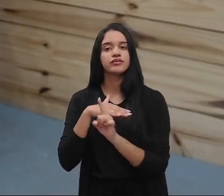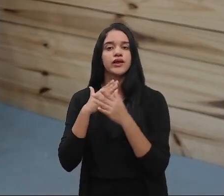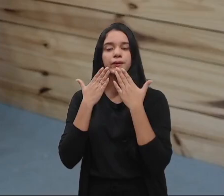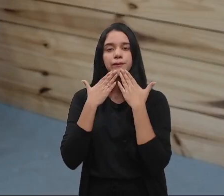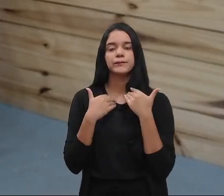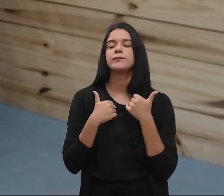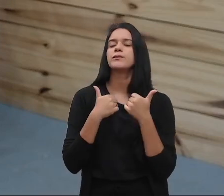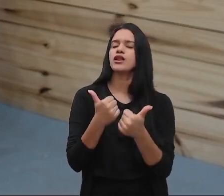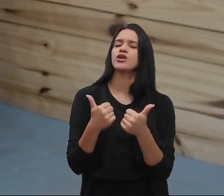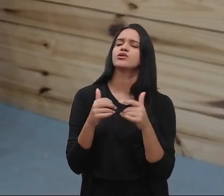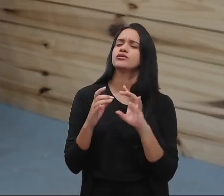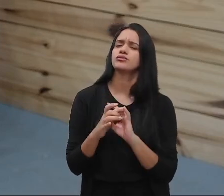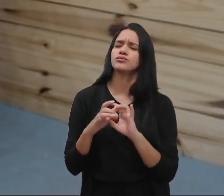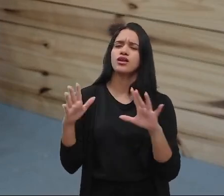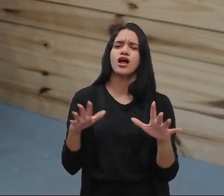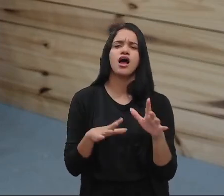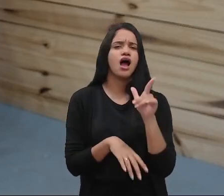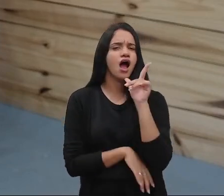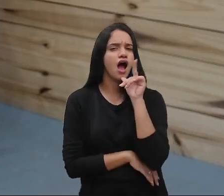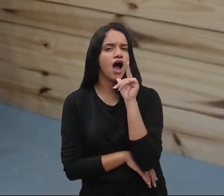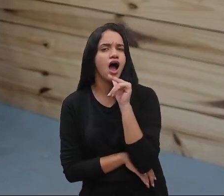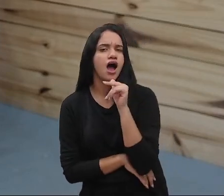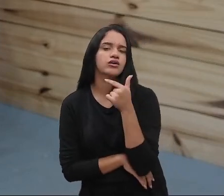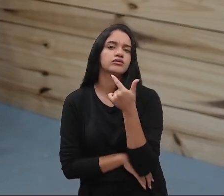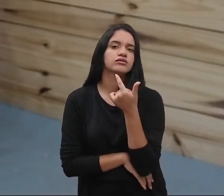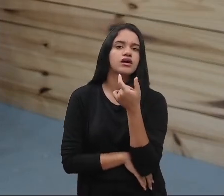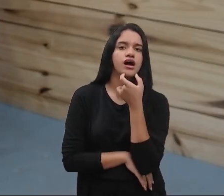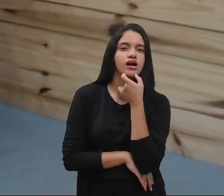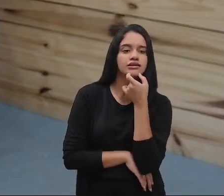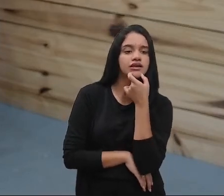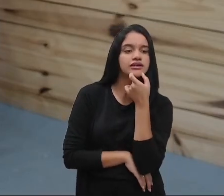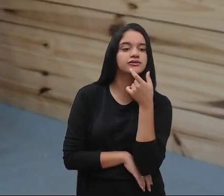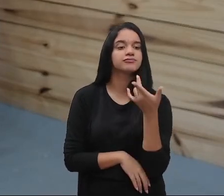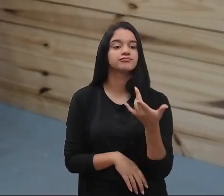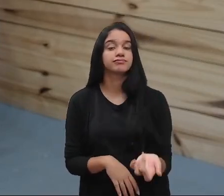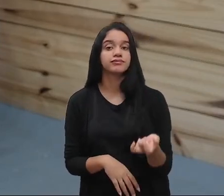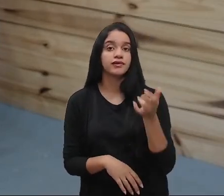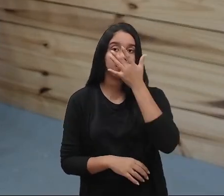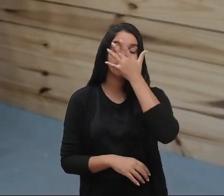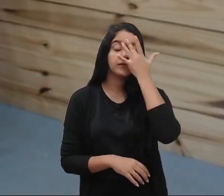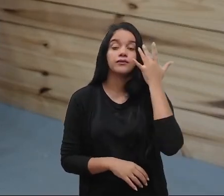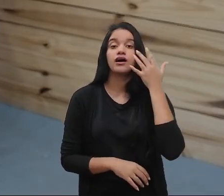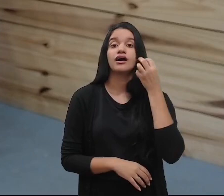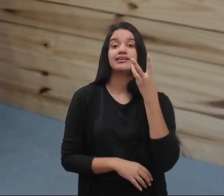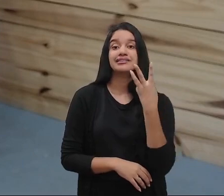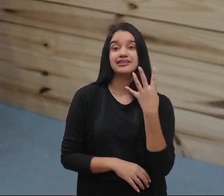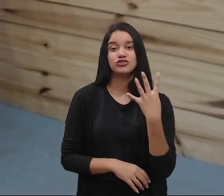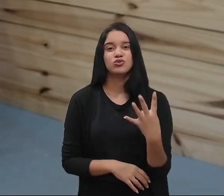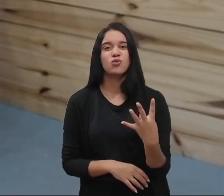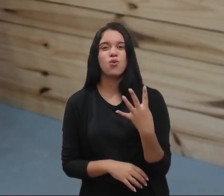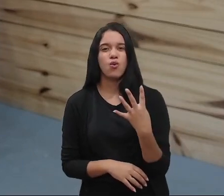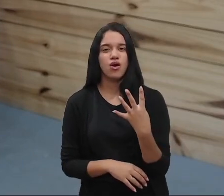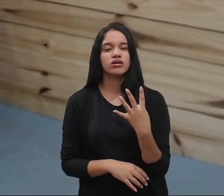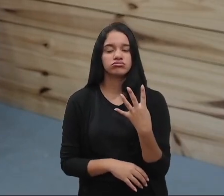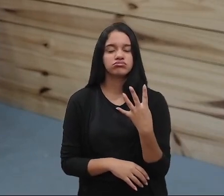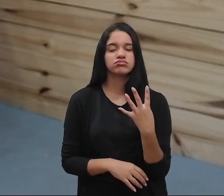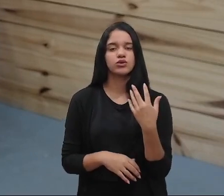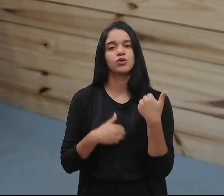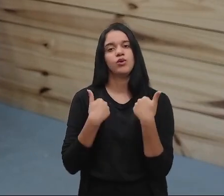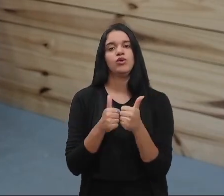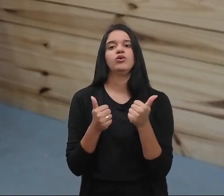possível, disponibilize uma aguinha, um biscoitinho, alguma coisa, porque às vezes a pessoa vem de uma situação que pegou 3, 4 ônibus, a gente sabe que o transporte não